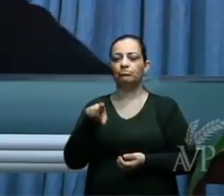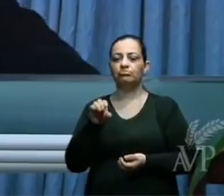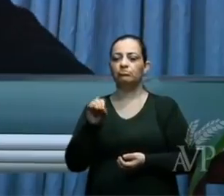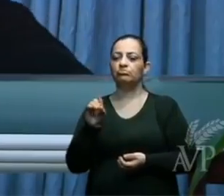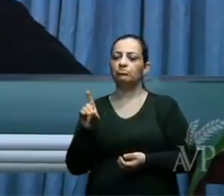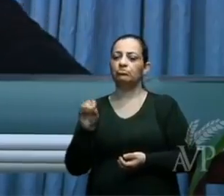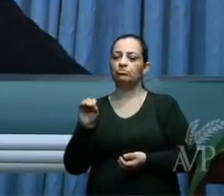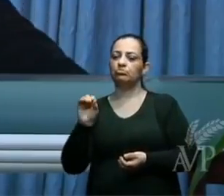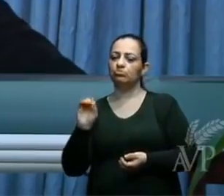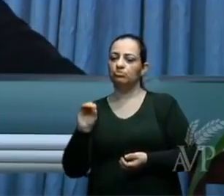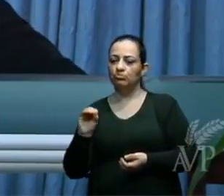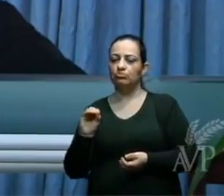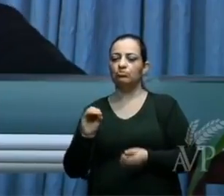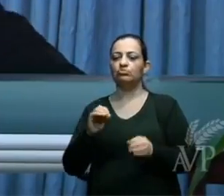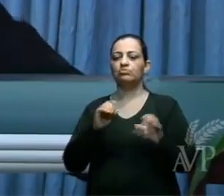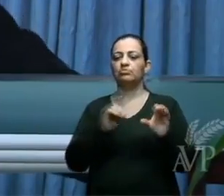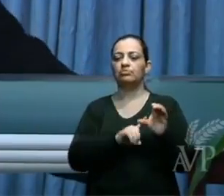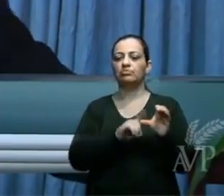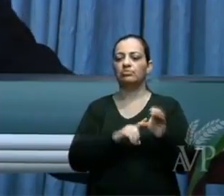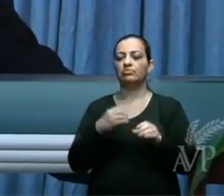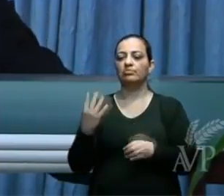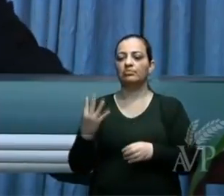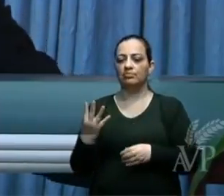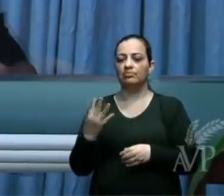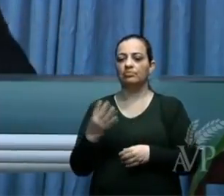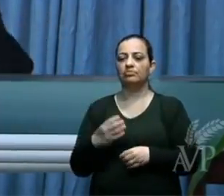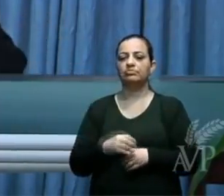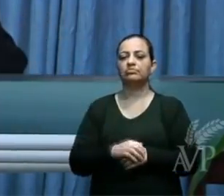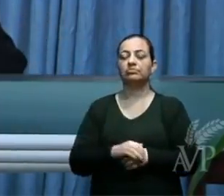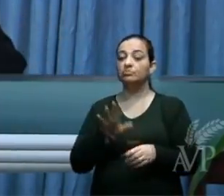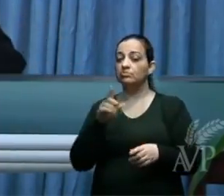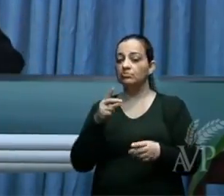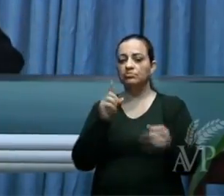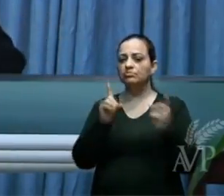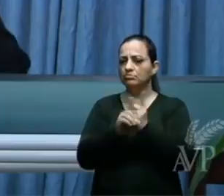acharam que não achou espere